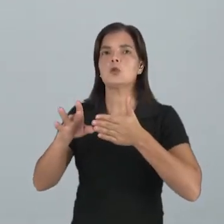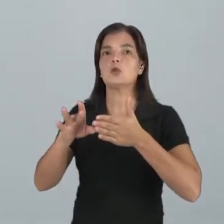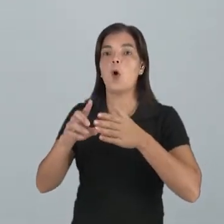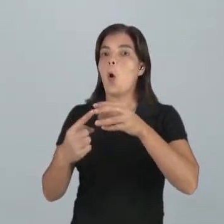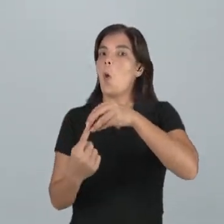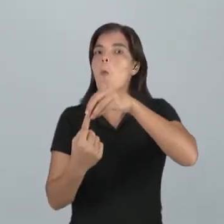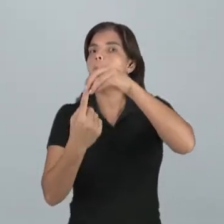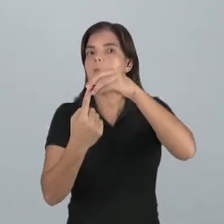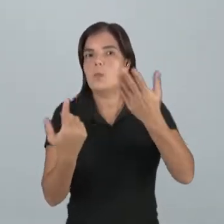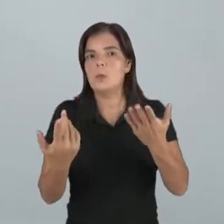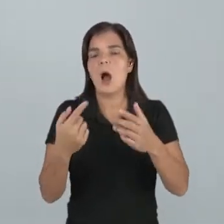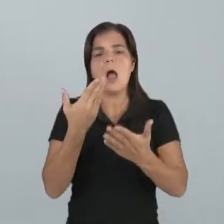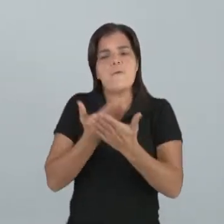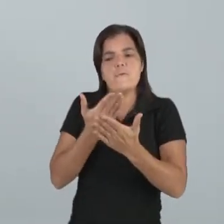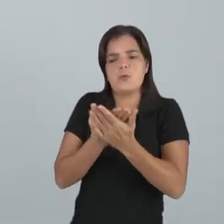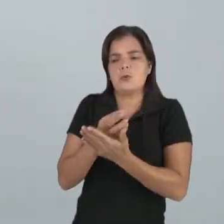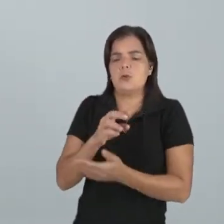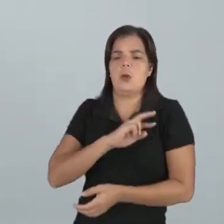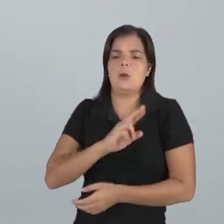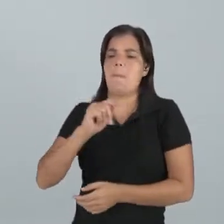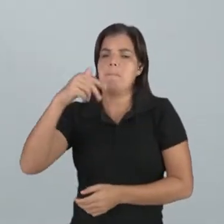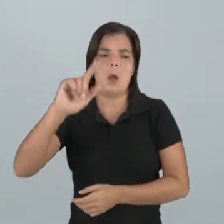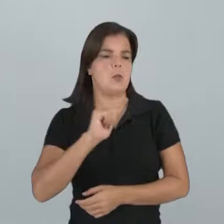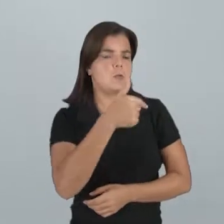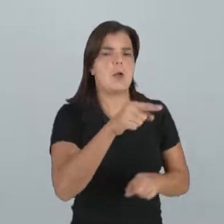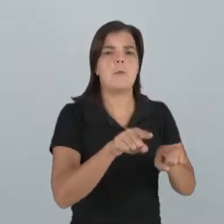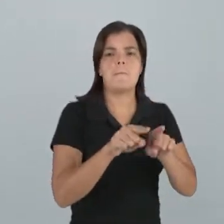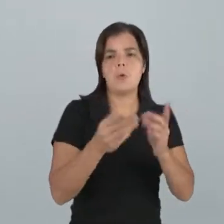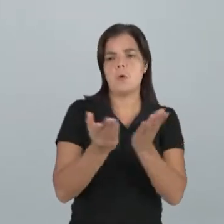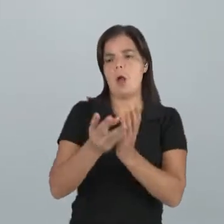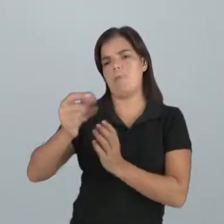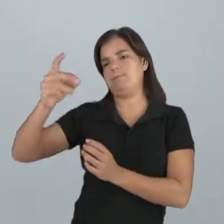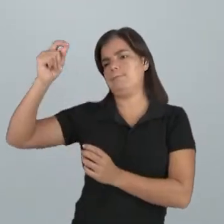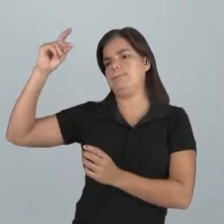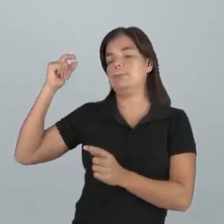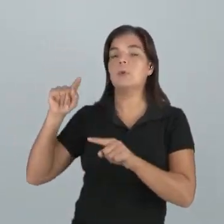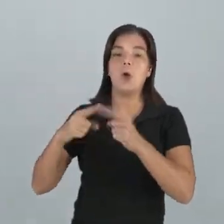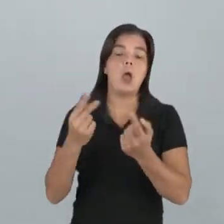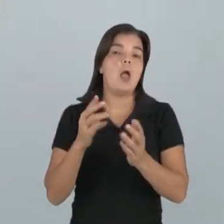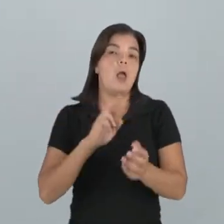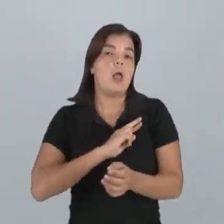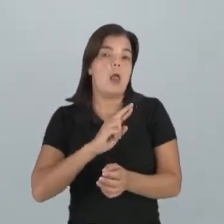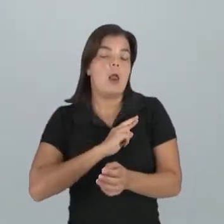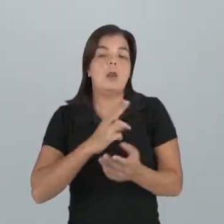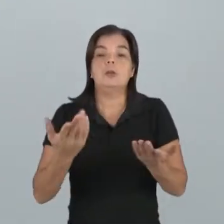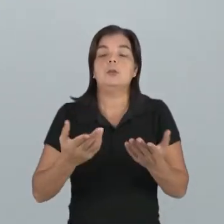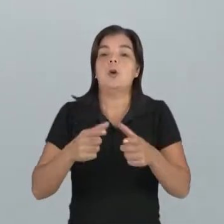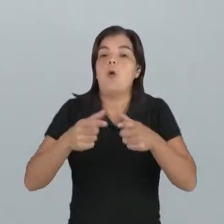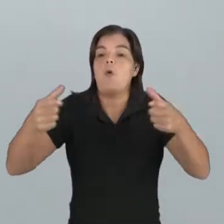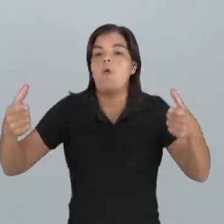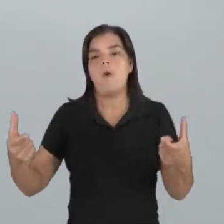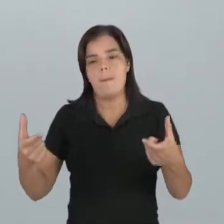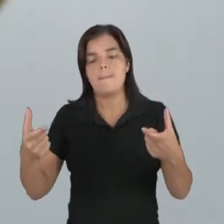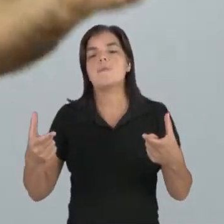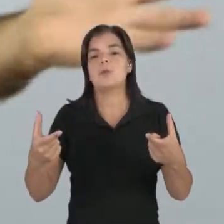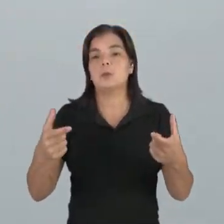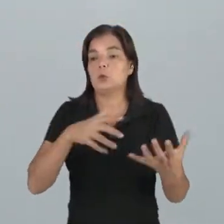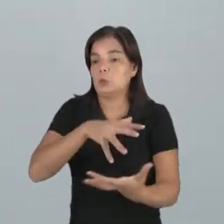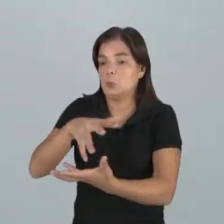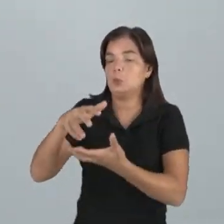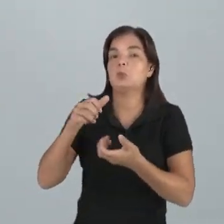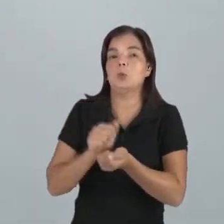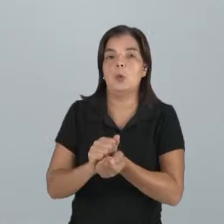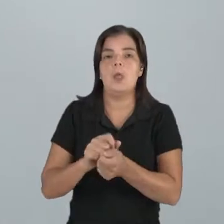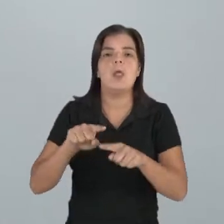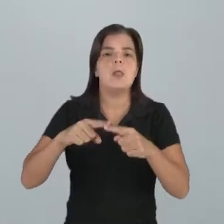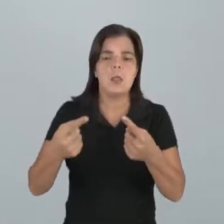privilegia uma... eu vou estudar essa religião mais do que a outra, porque essa aqui é uma religião antiga, é uma religião muito grande, ocupa muito lugar no planeta,